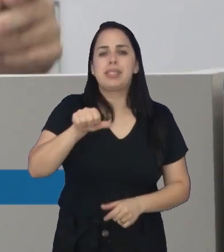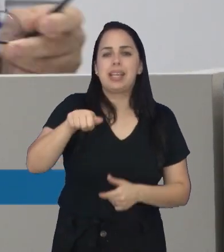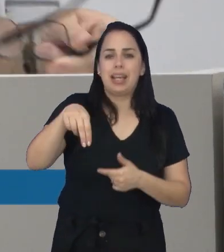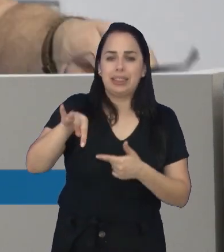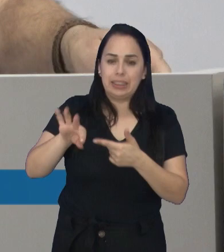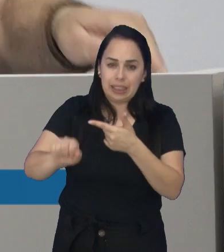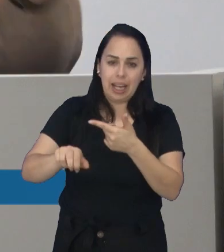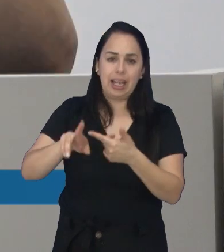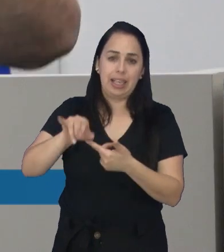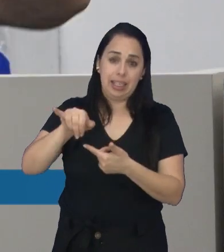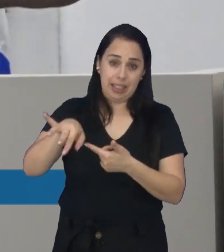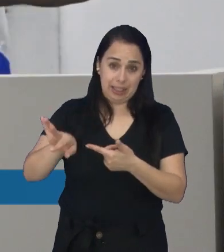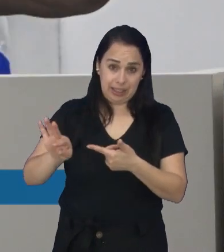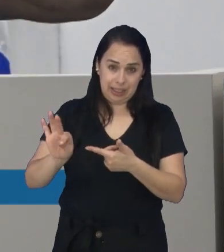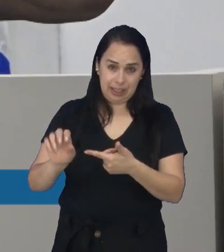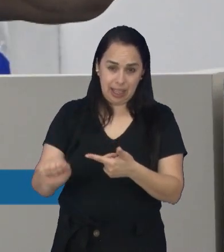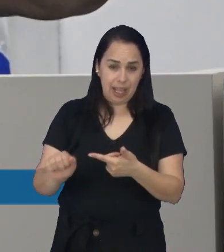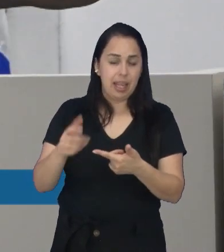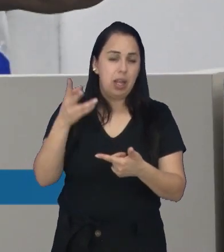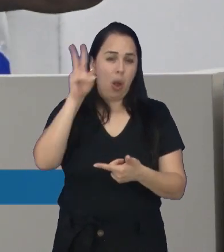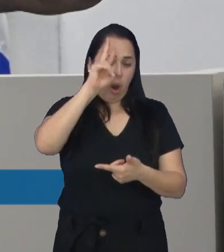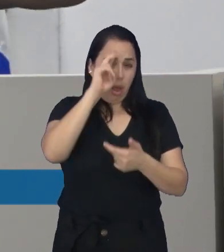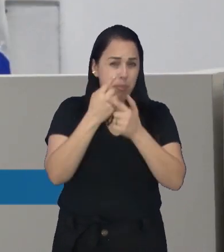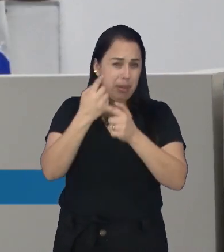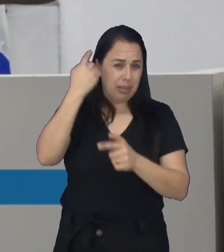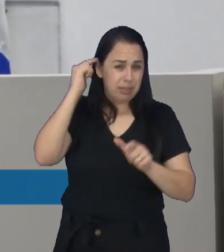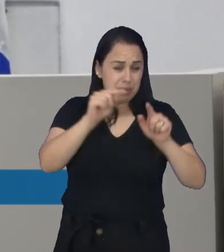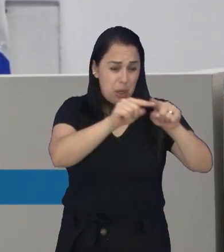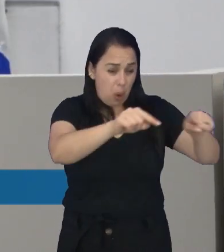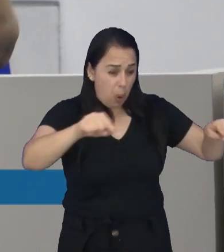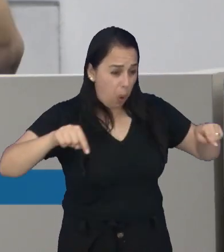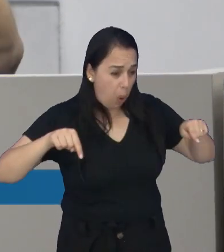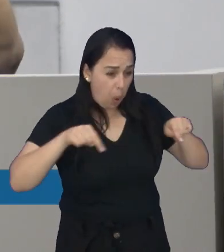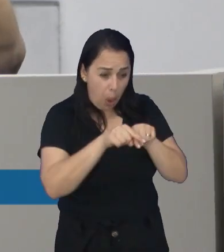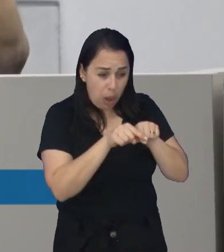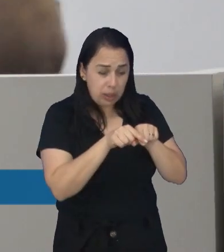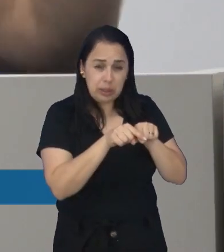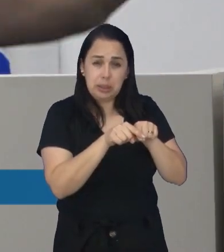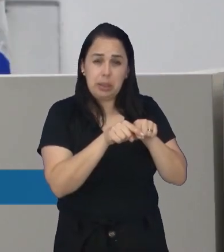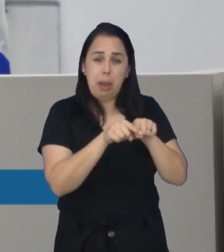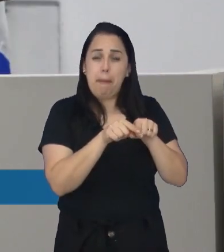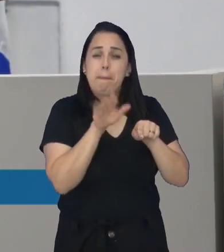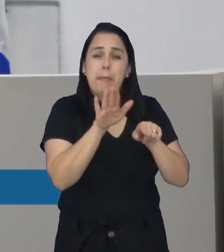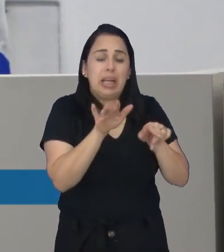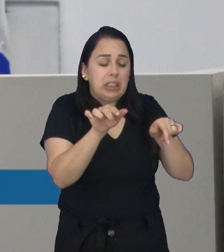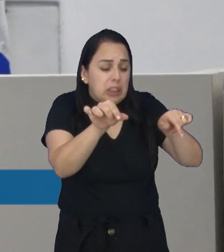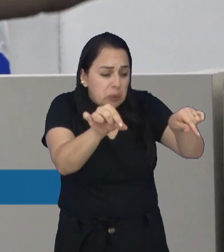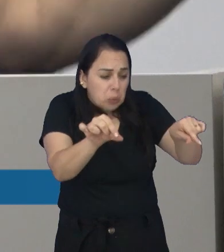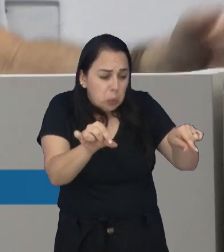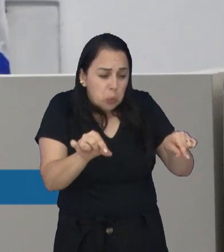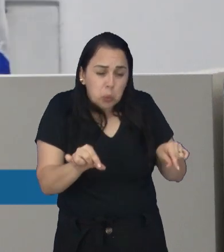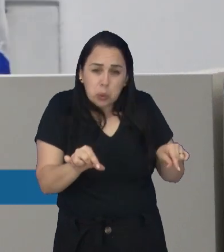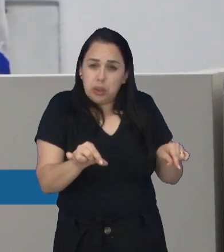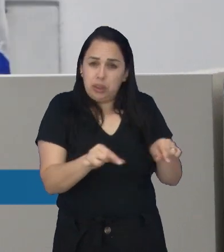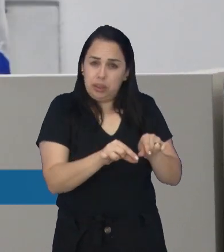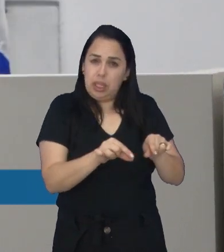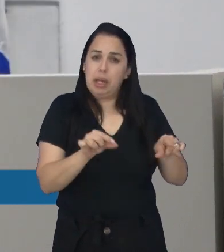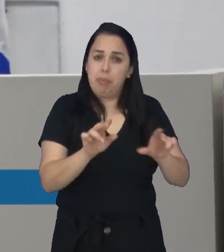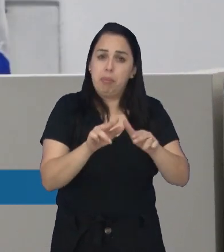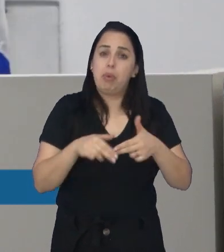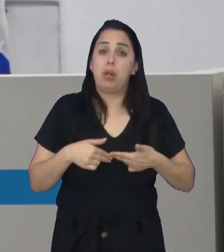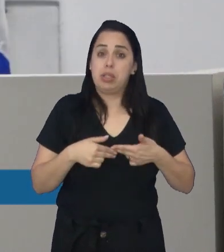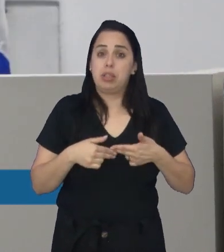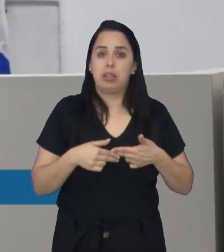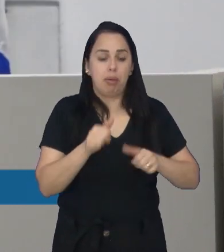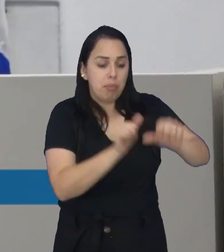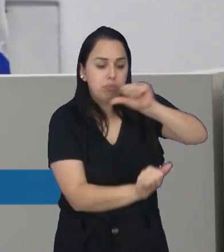você não termina o Santa Hermínio eu me lembro de loteamentos lotes imensos contestadas estreitas por isso que a gente tá falando aqui a gente colocar a